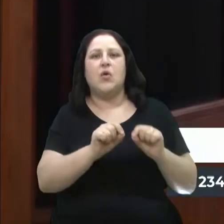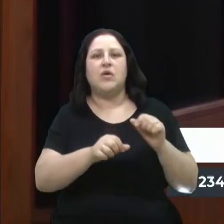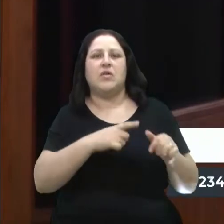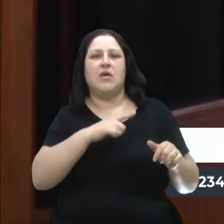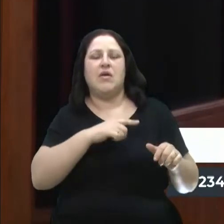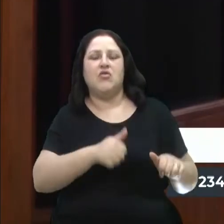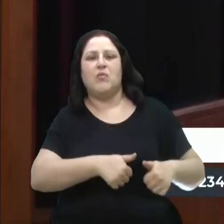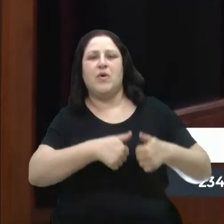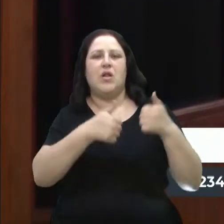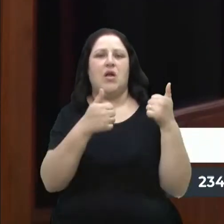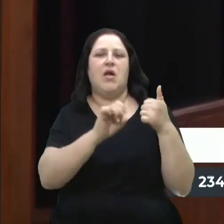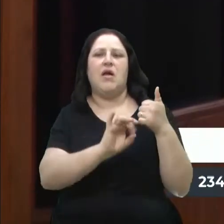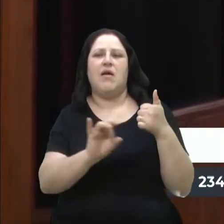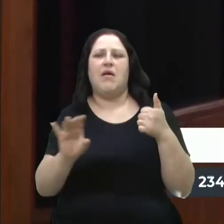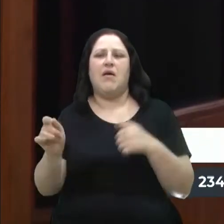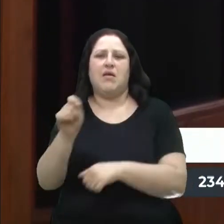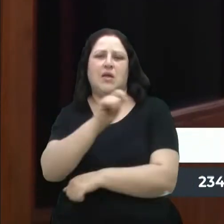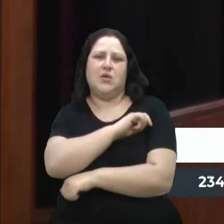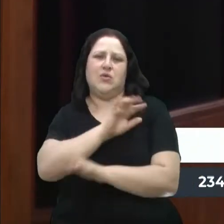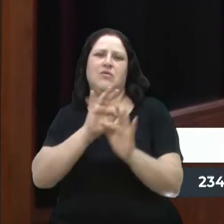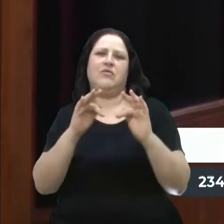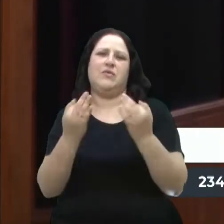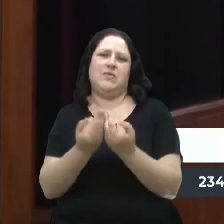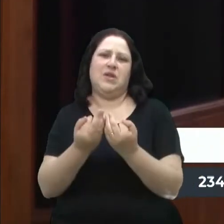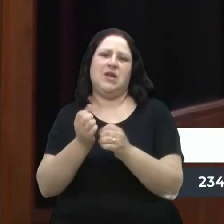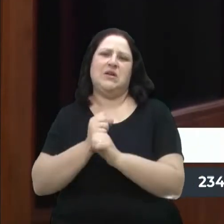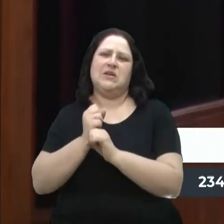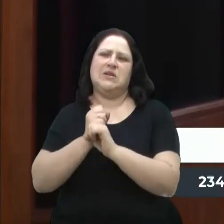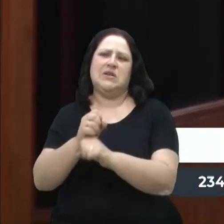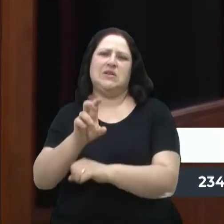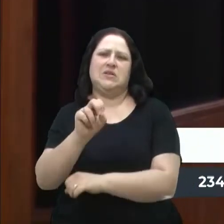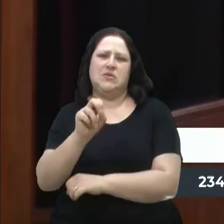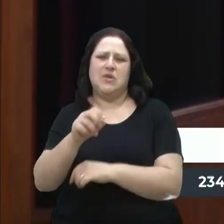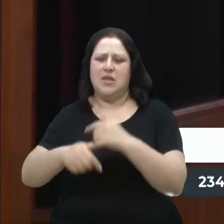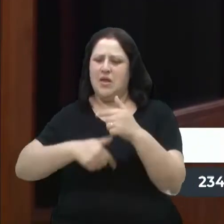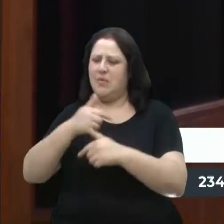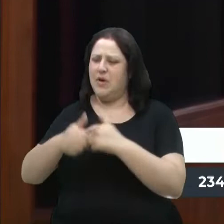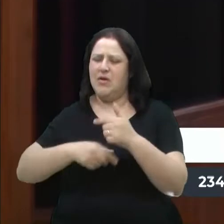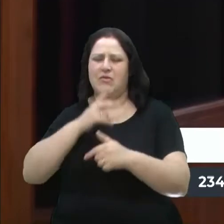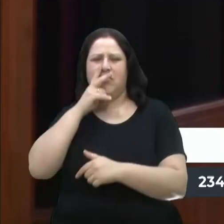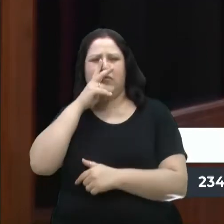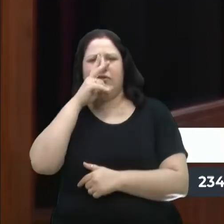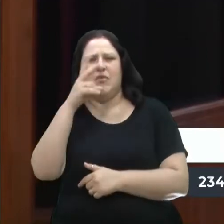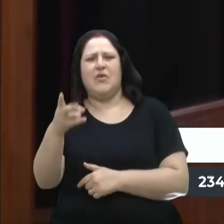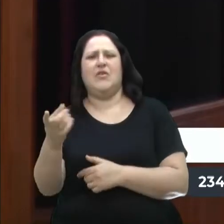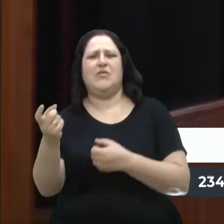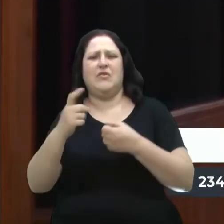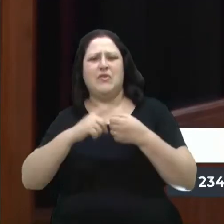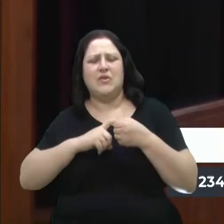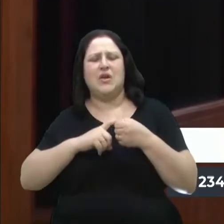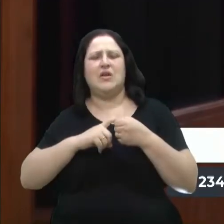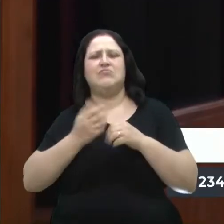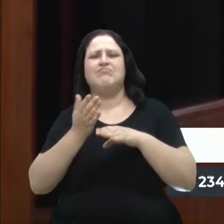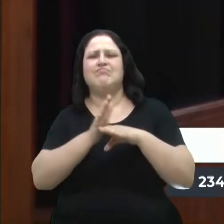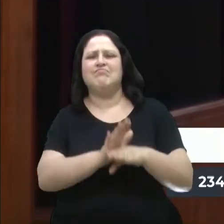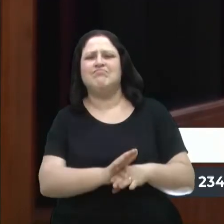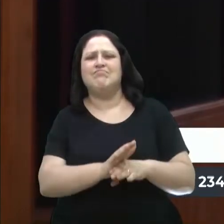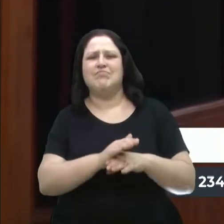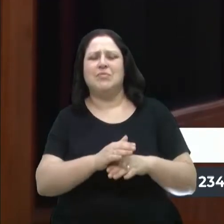sua família São 50 anos de um trabalho incansável voltado a contribuição no processo formativo